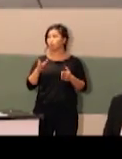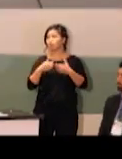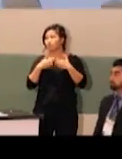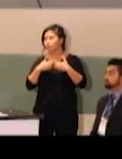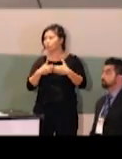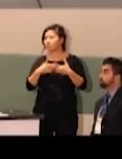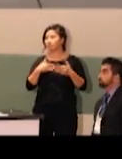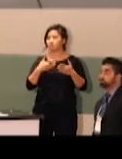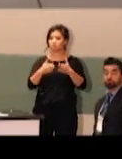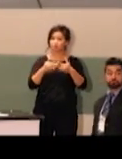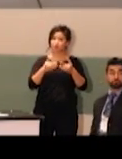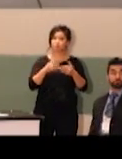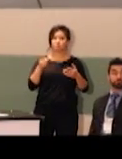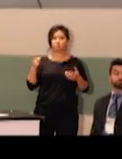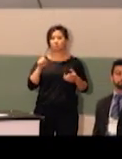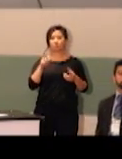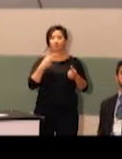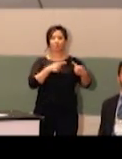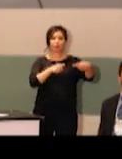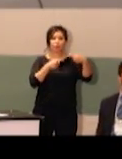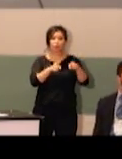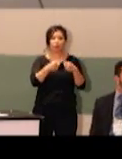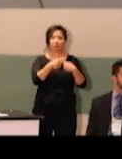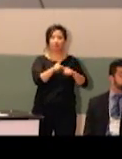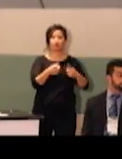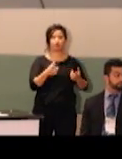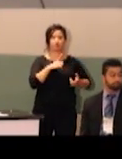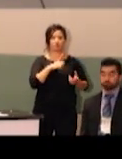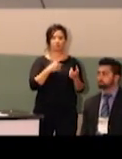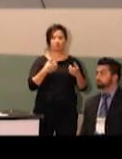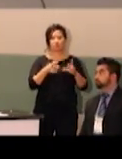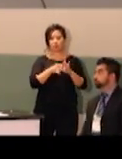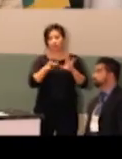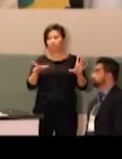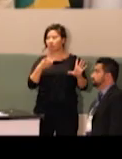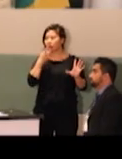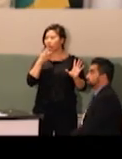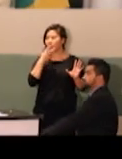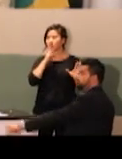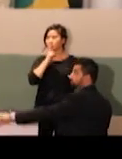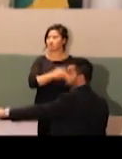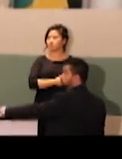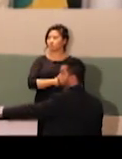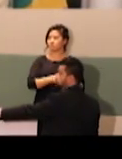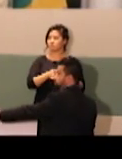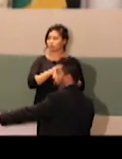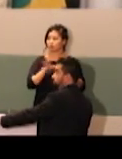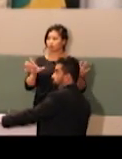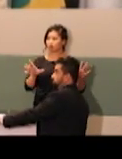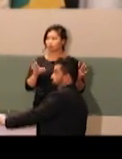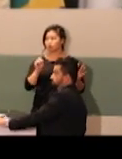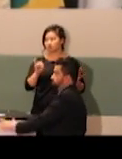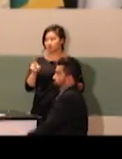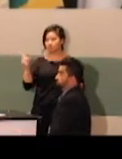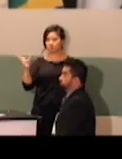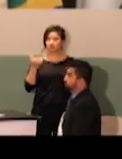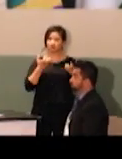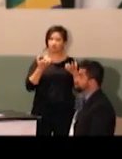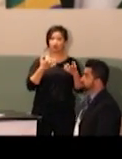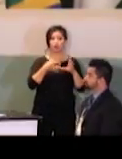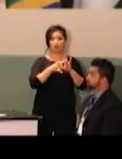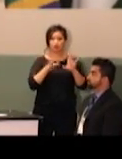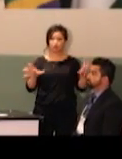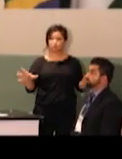da Associação Comercial, dispense esse direito de resposta. Nós não temos partido